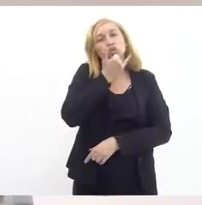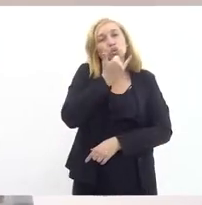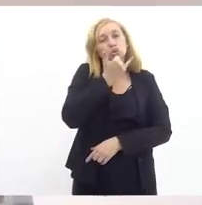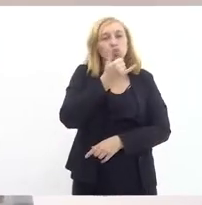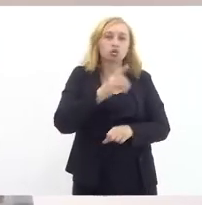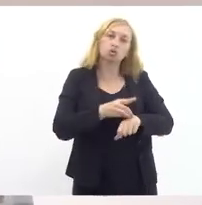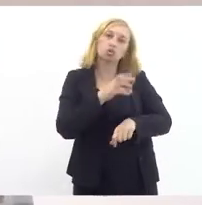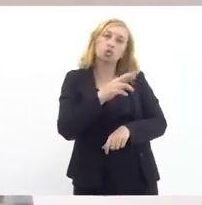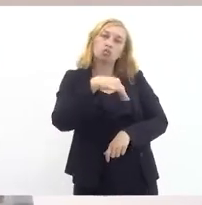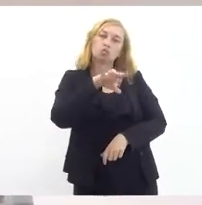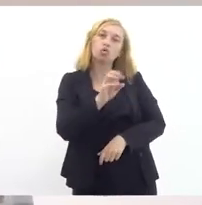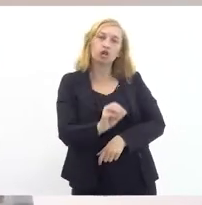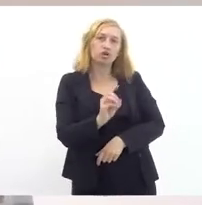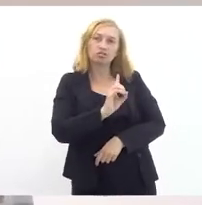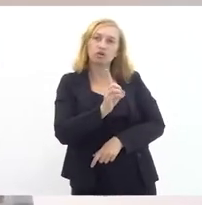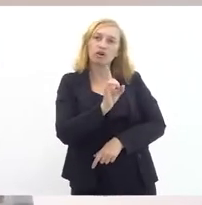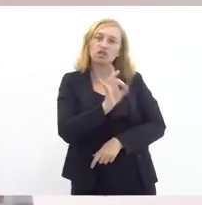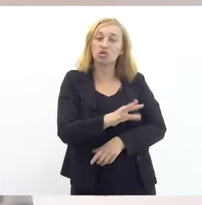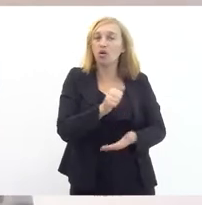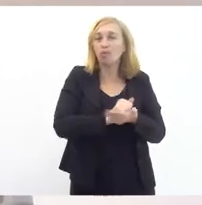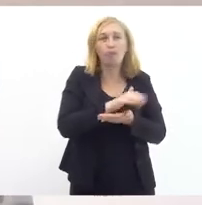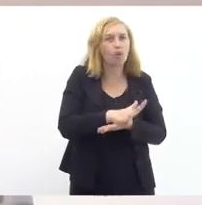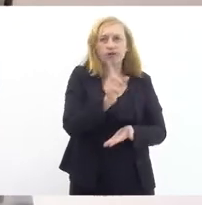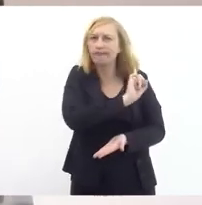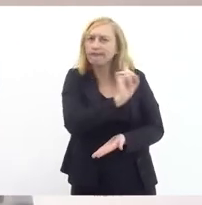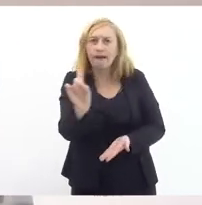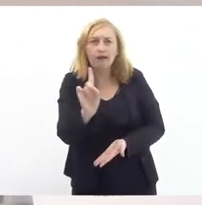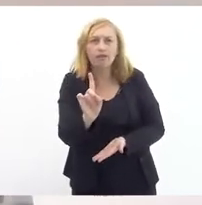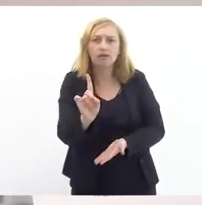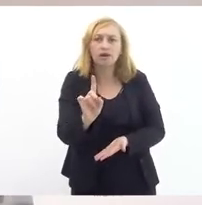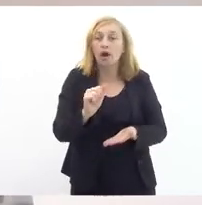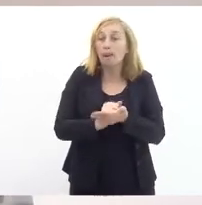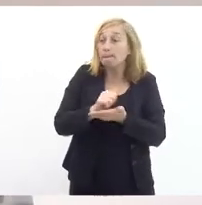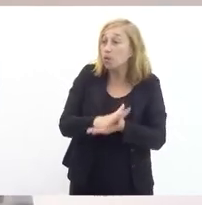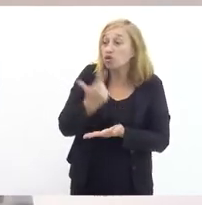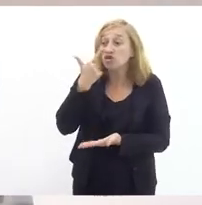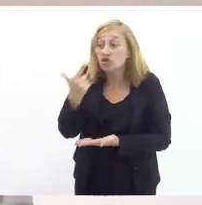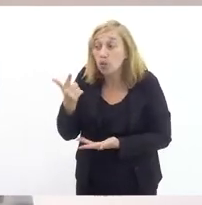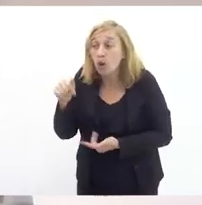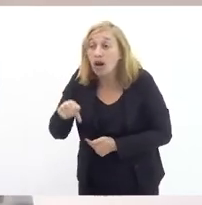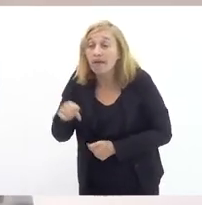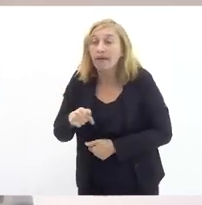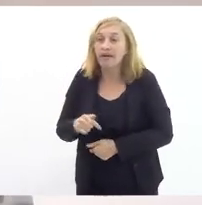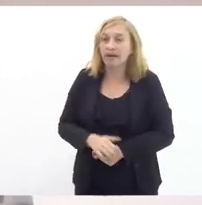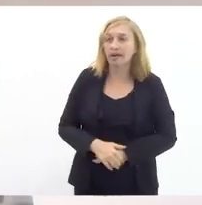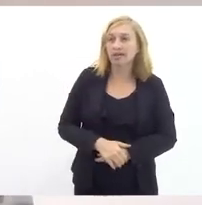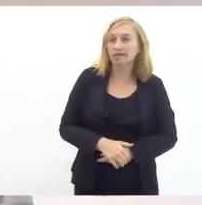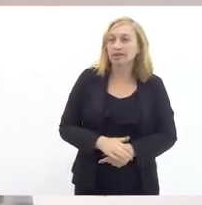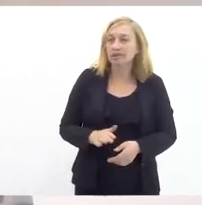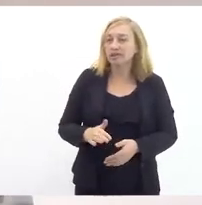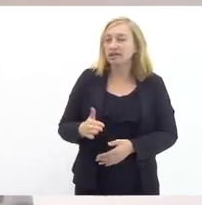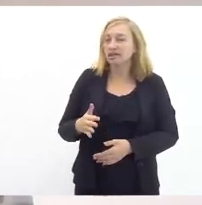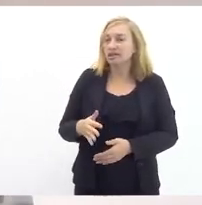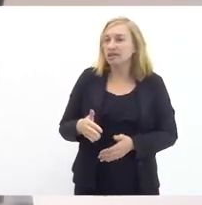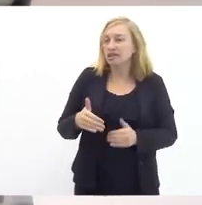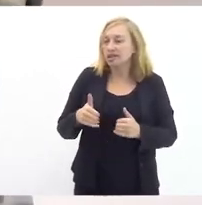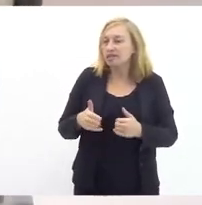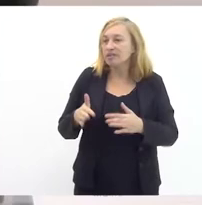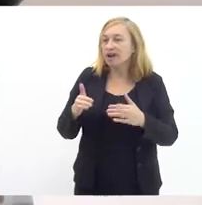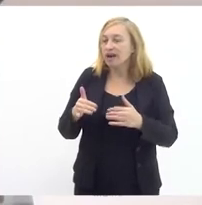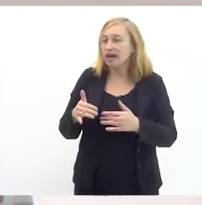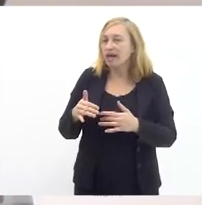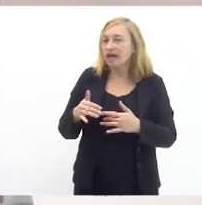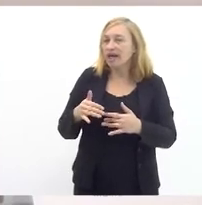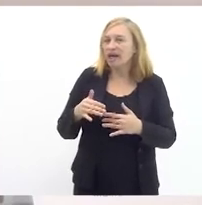Murilo, não é só a multa. Que multa, a gente já viu aqui, que se empurra com a barriga na linguagem popular.